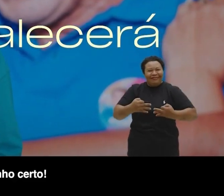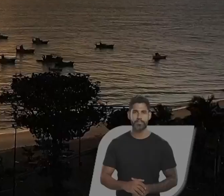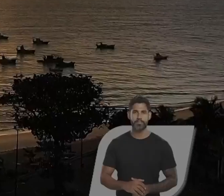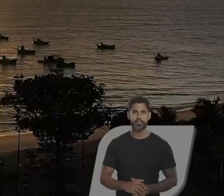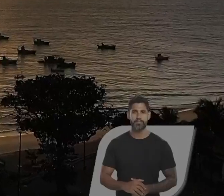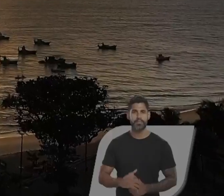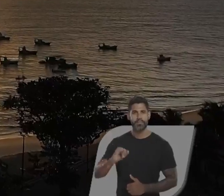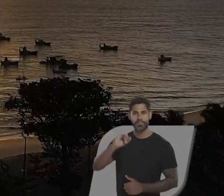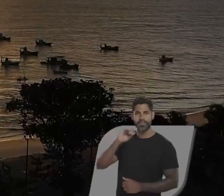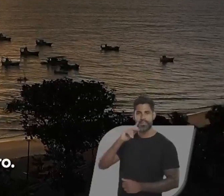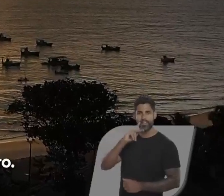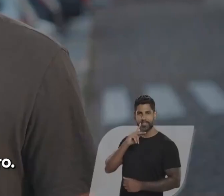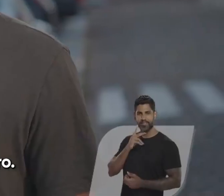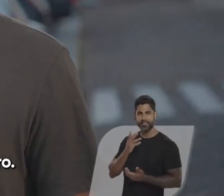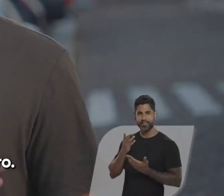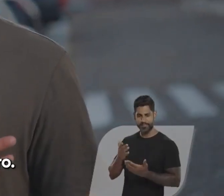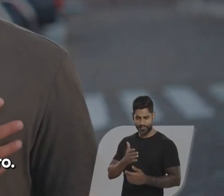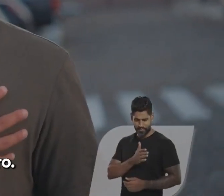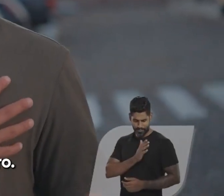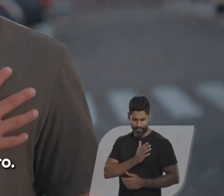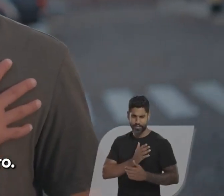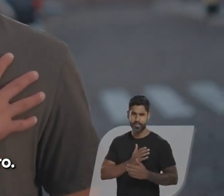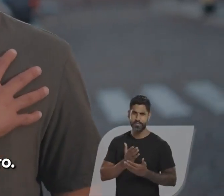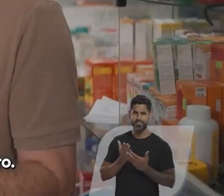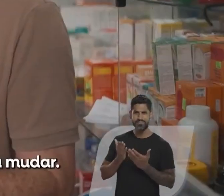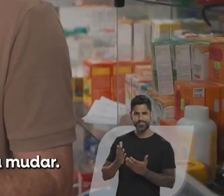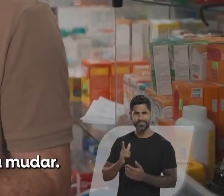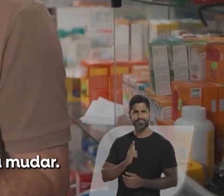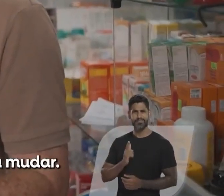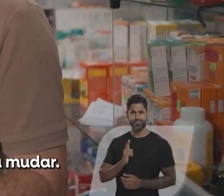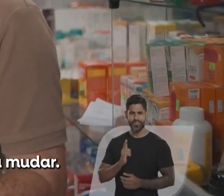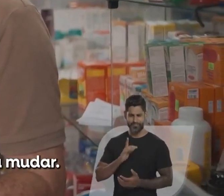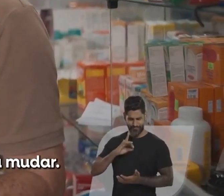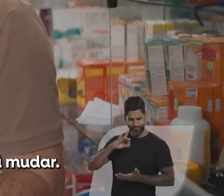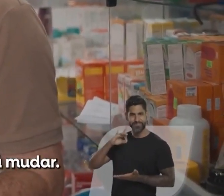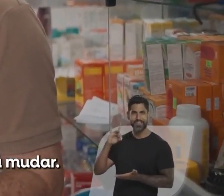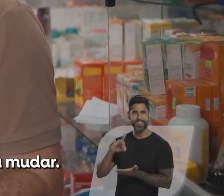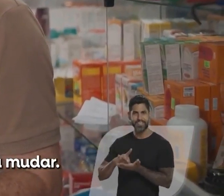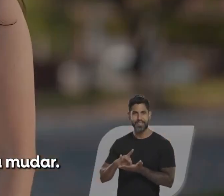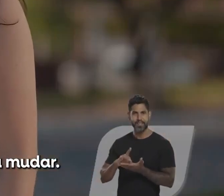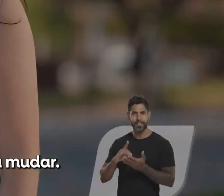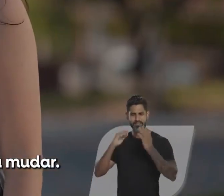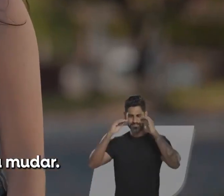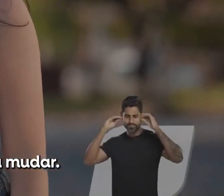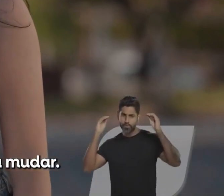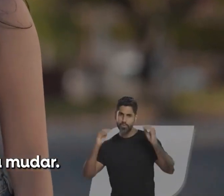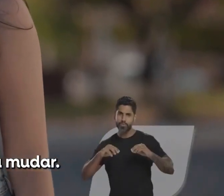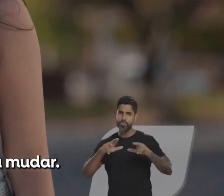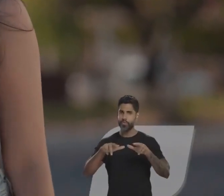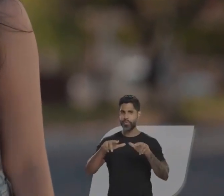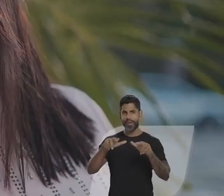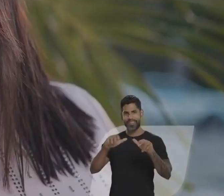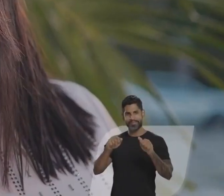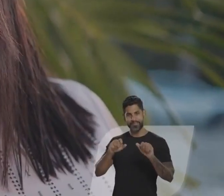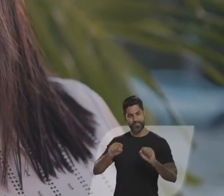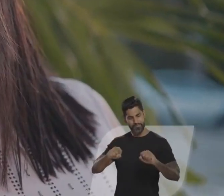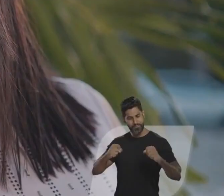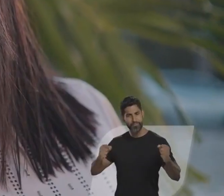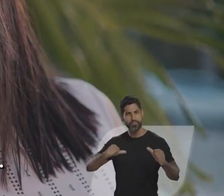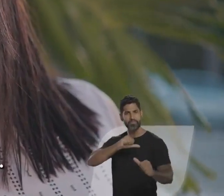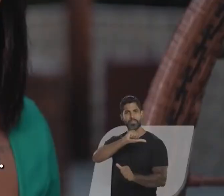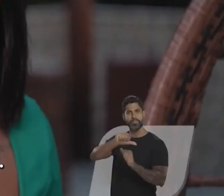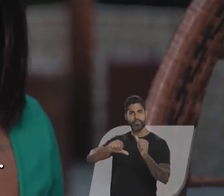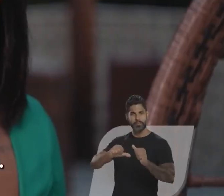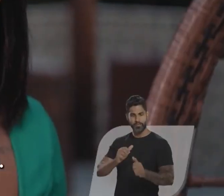certo. João Pessoa tem um coração verdadeiro, que não se entrega e disposto a mudar. Nosso